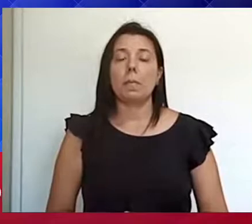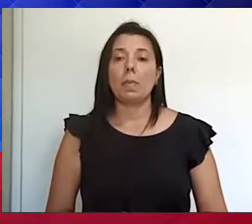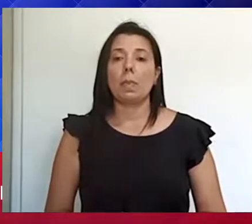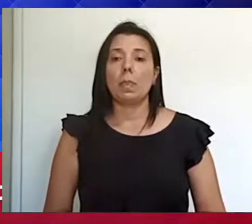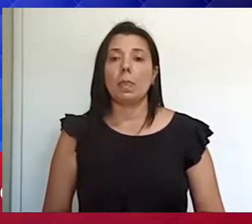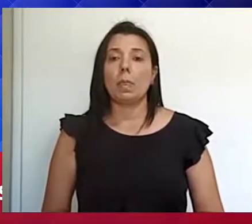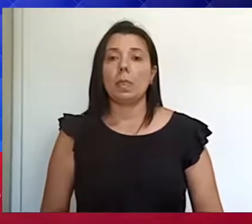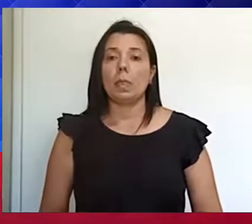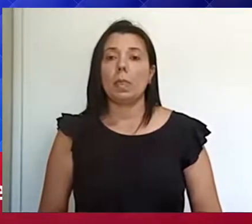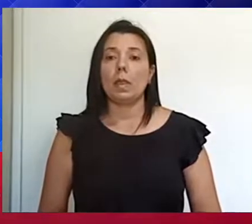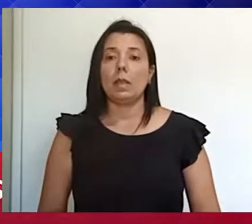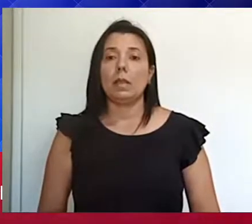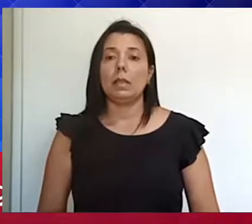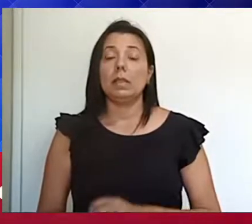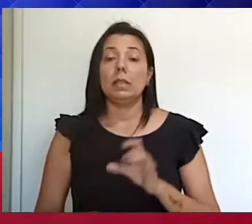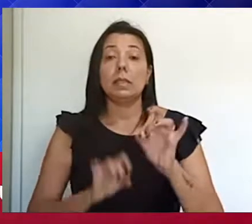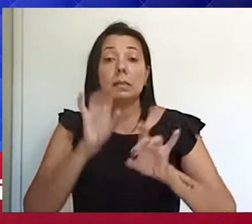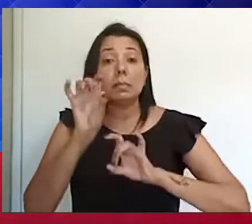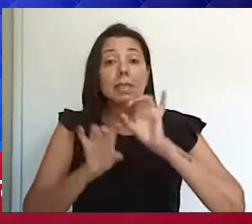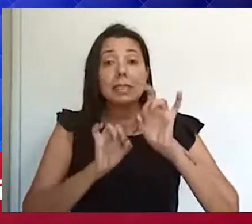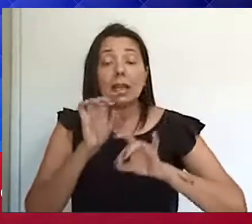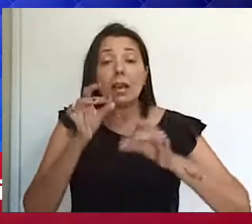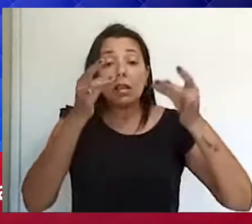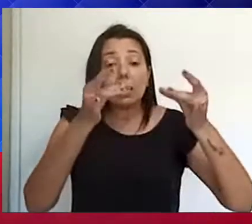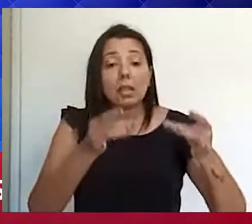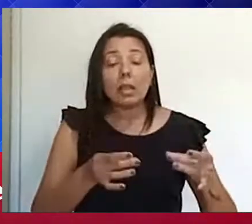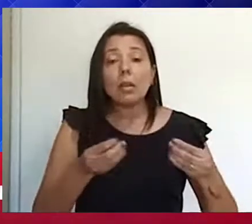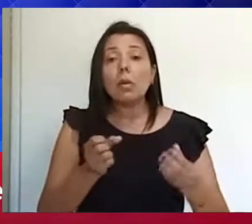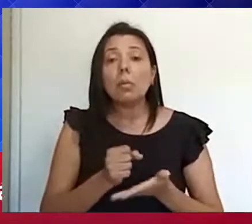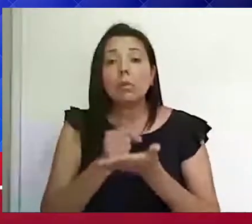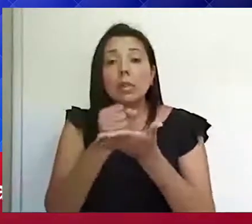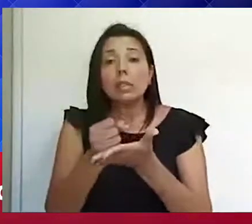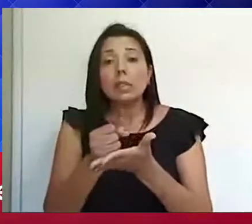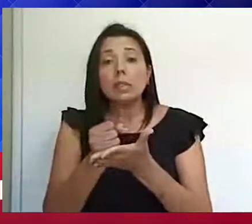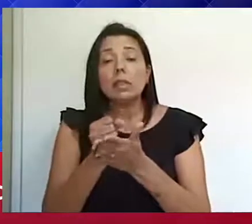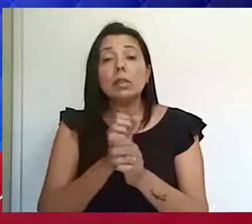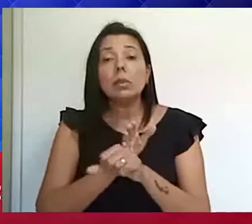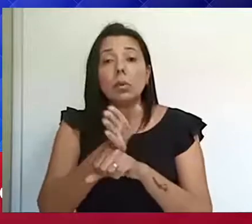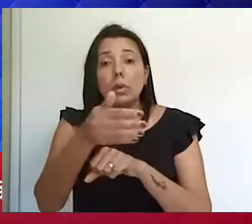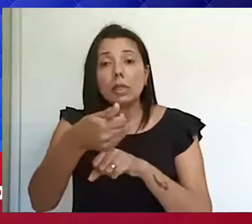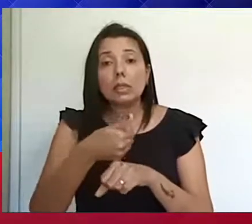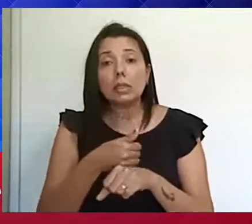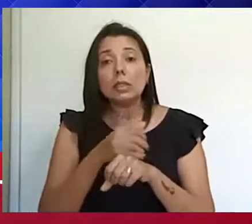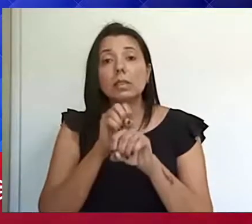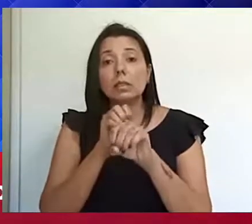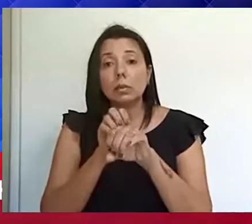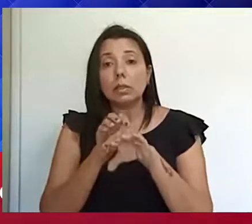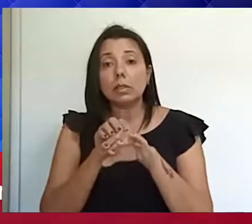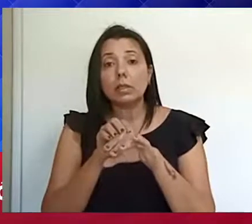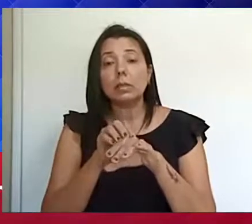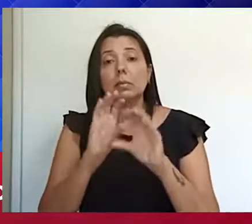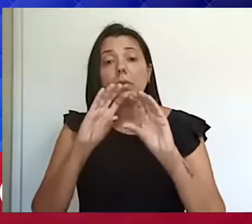específico, né? De como dar o acesso à educação para essas comunidades.